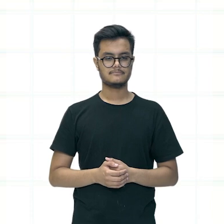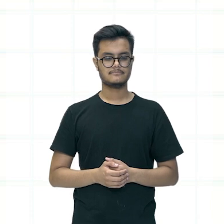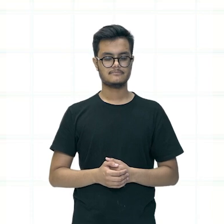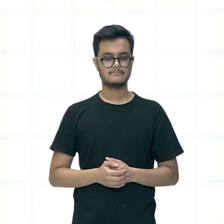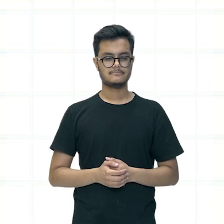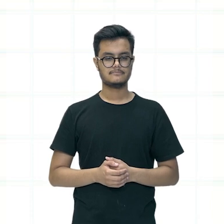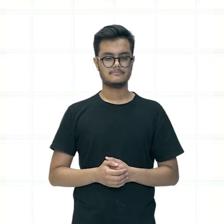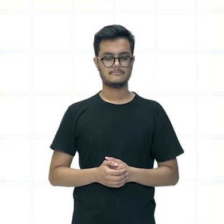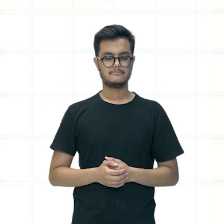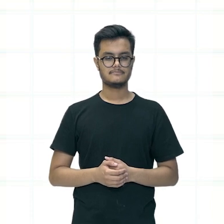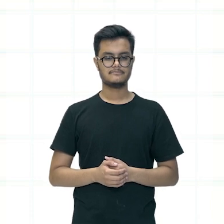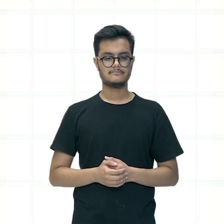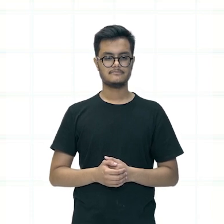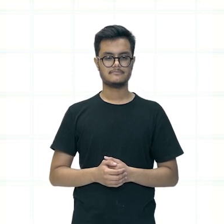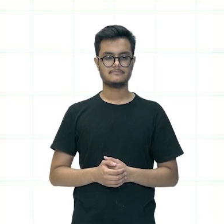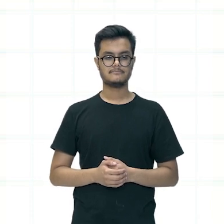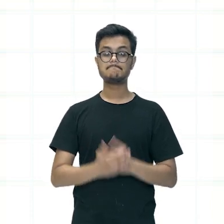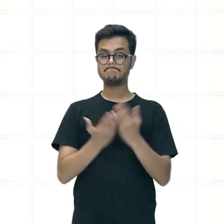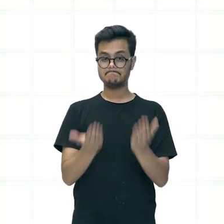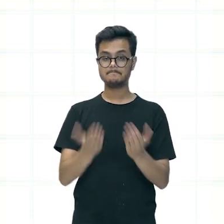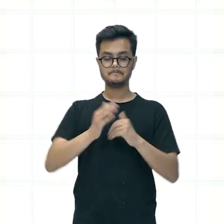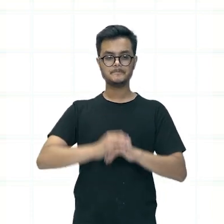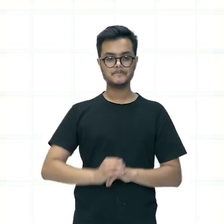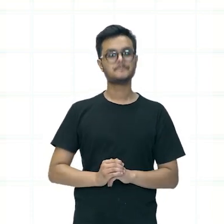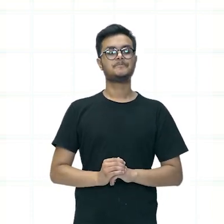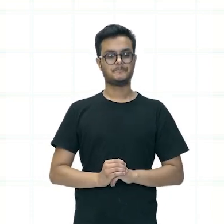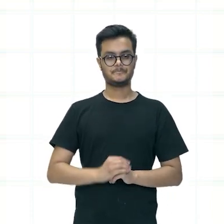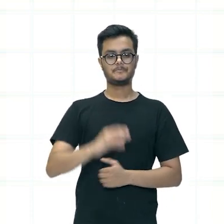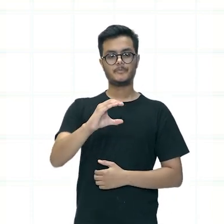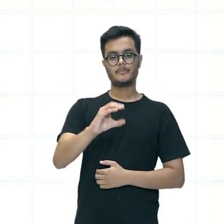verbos. Então, cry. Cry, ó.